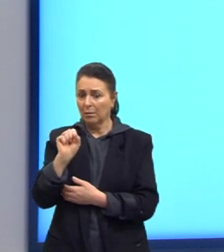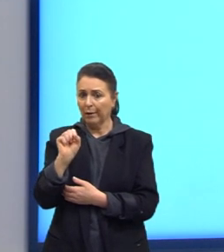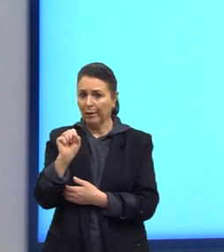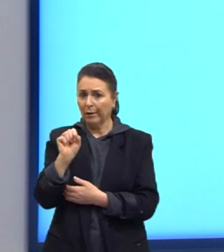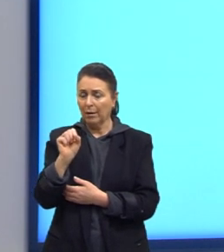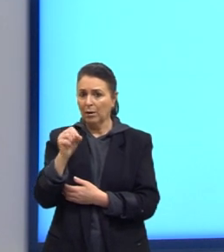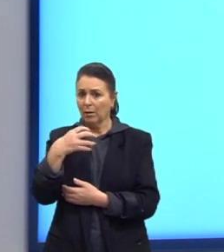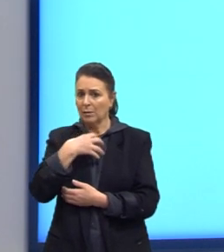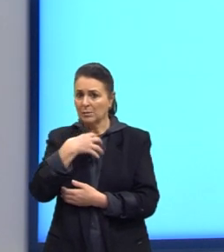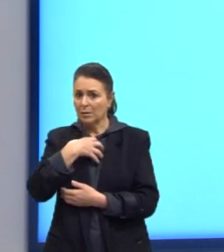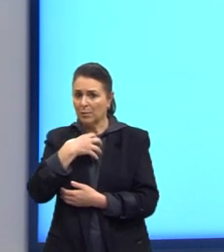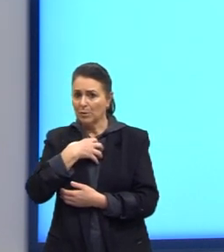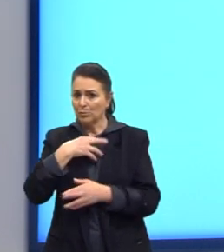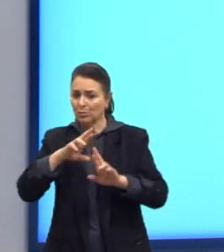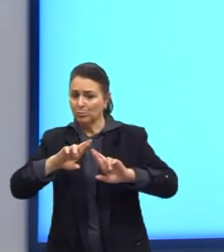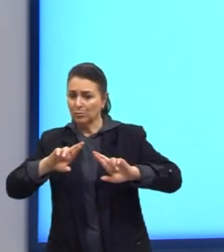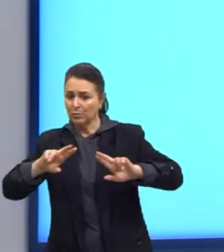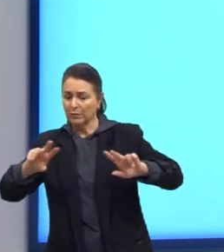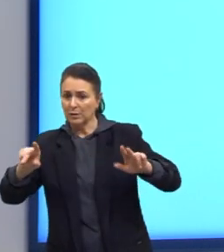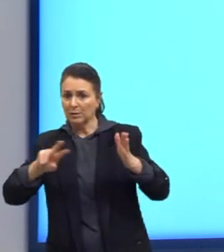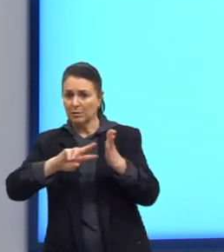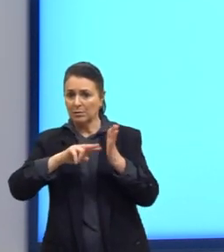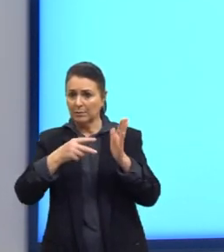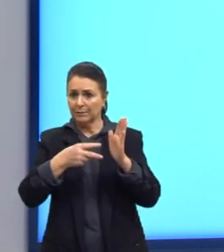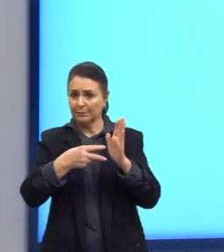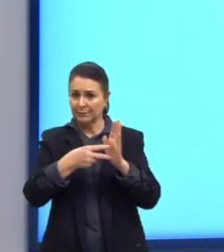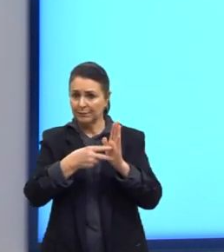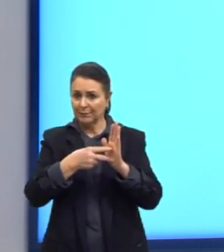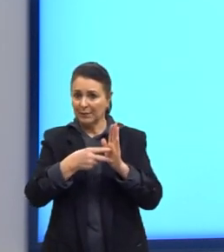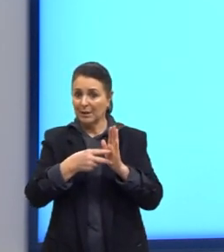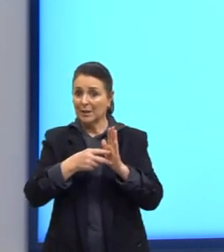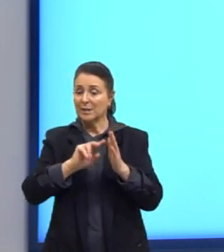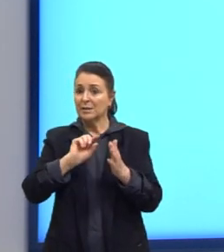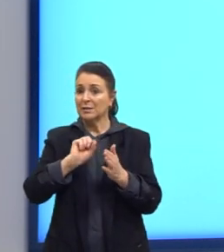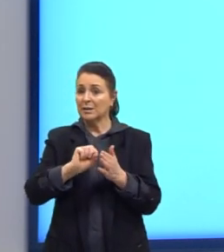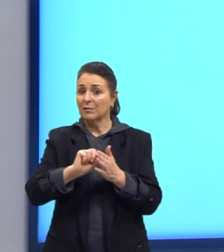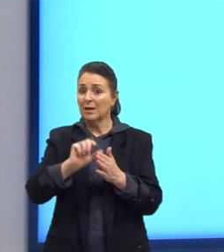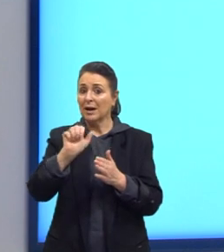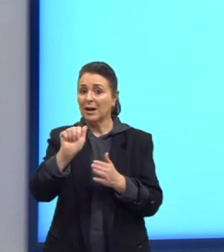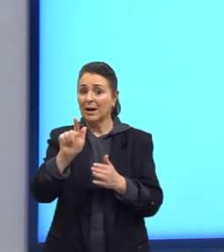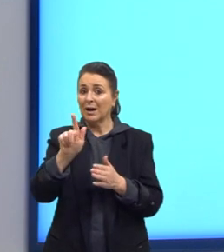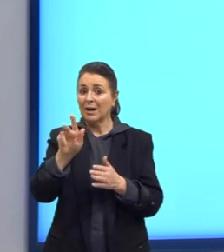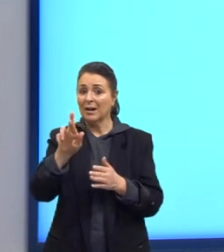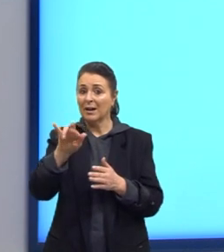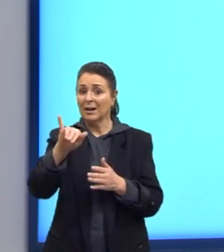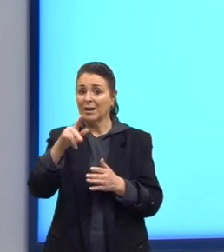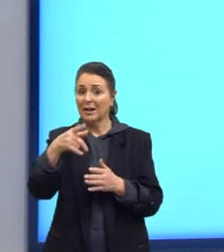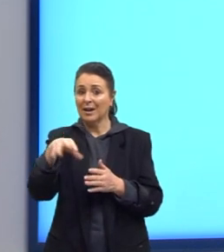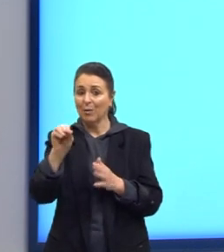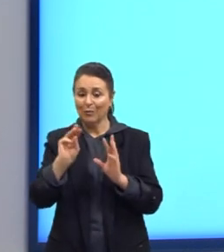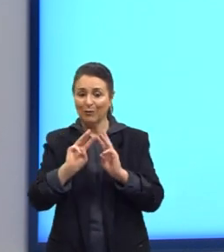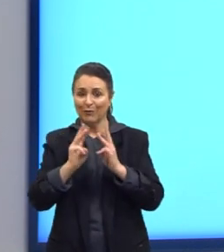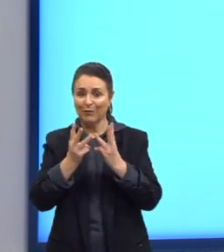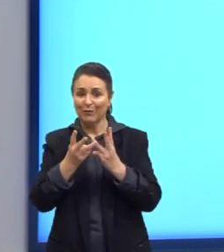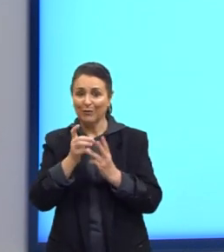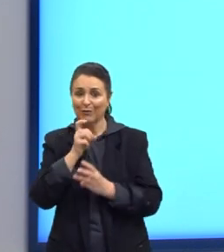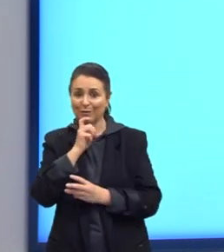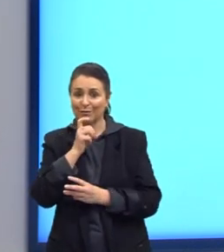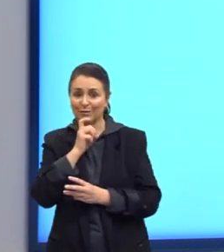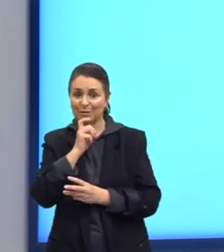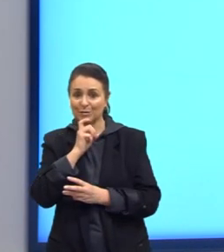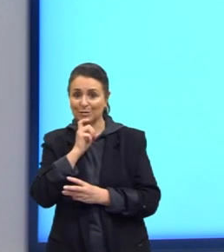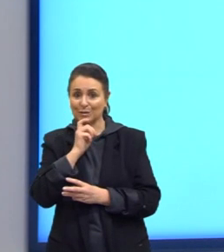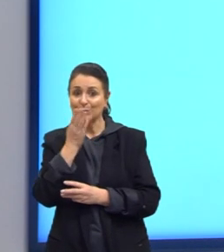heterossemantico então na realidade berro ele espanhol significa agrião bom né é um